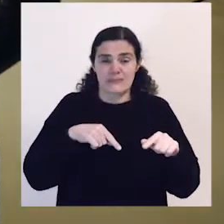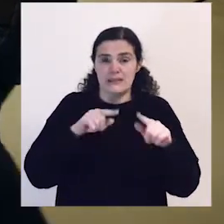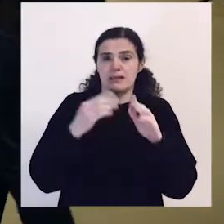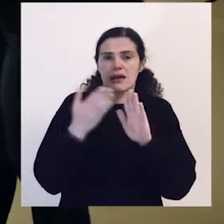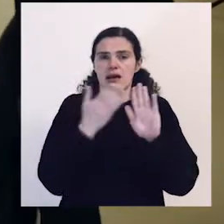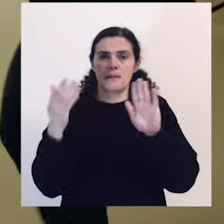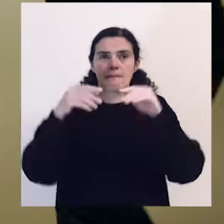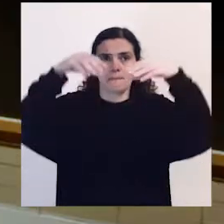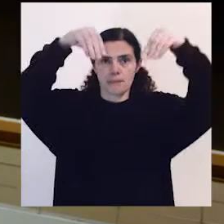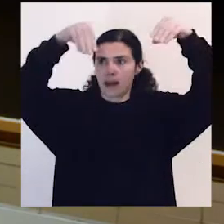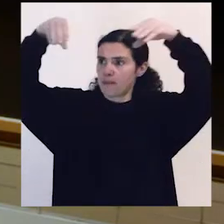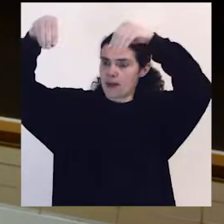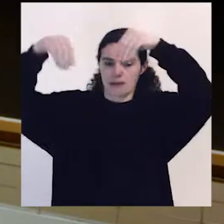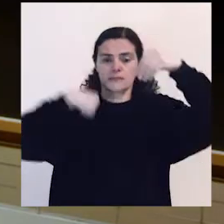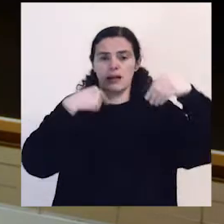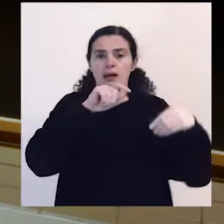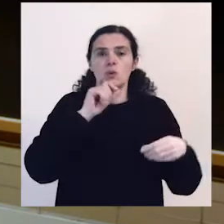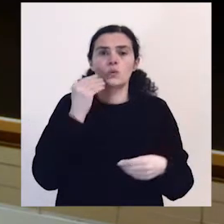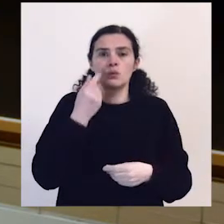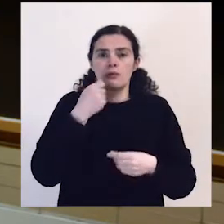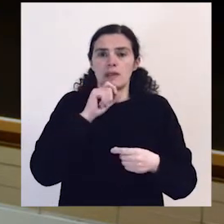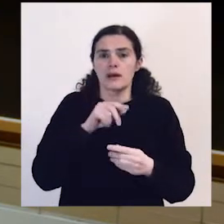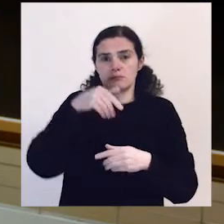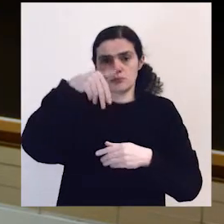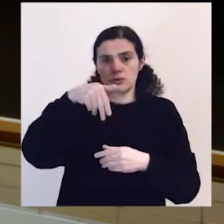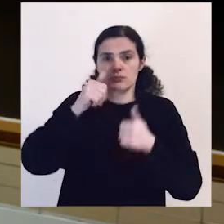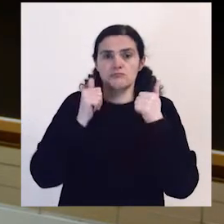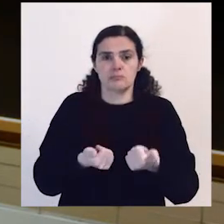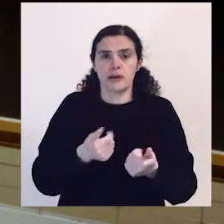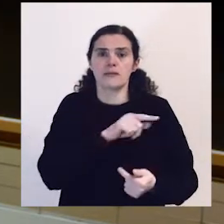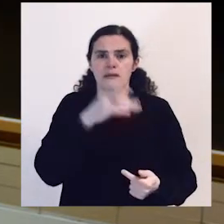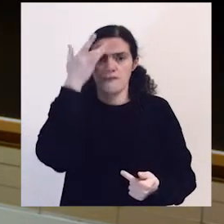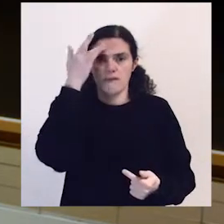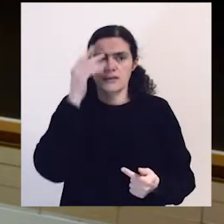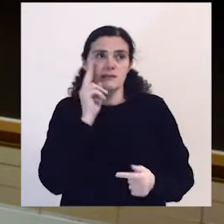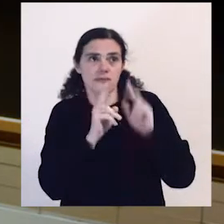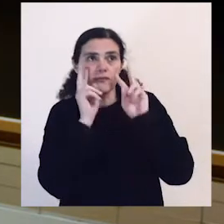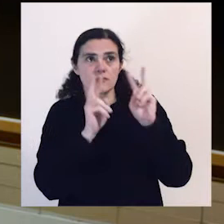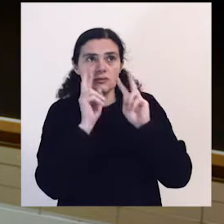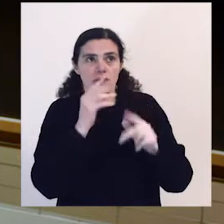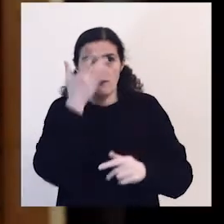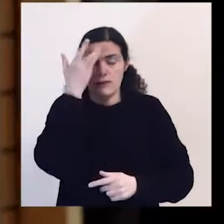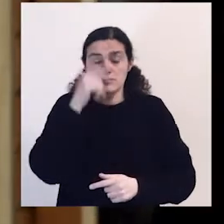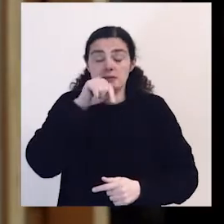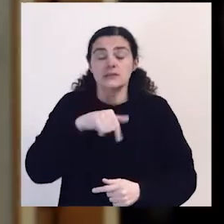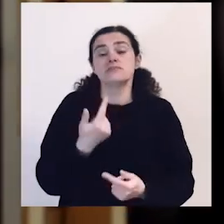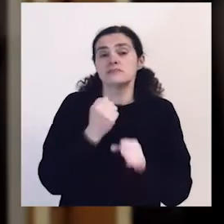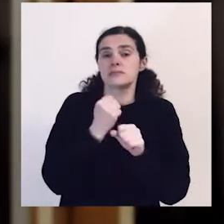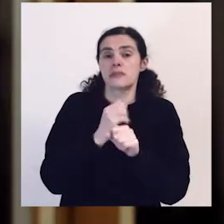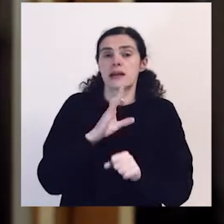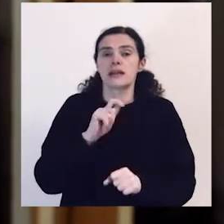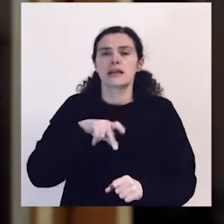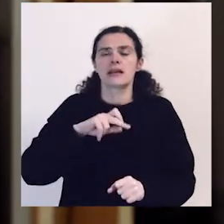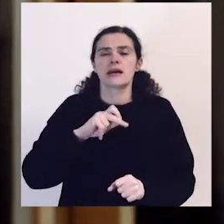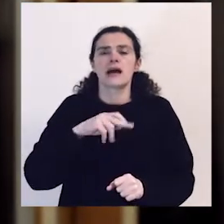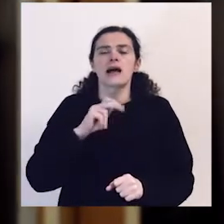onde as obras são penduradas. Aqui temos a vantagem de termos a obra na sua posição correta e de fácil visualização. Neste caso temos a obra de